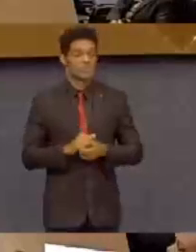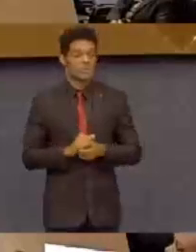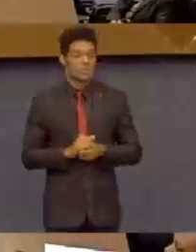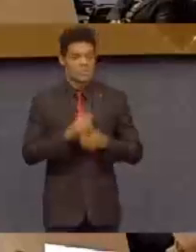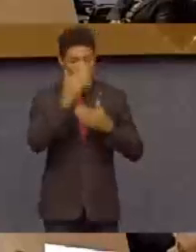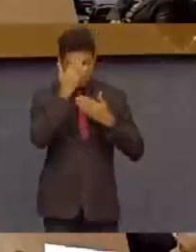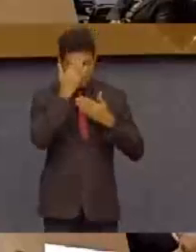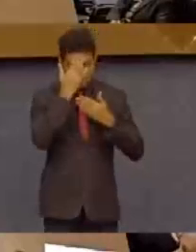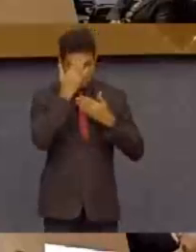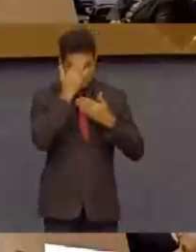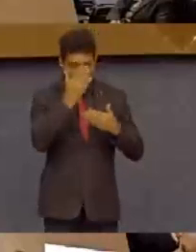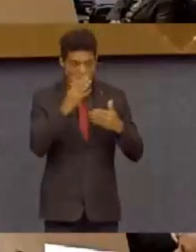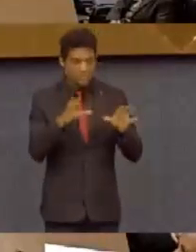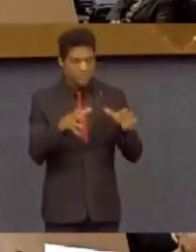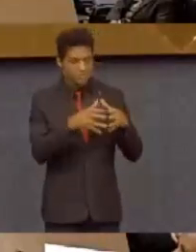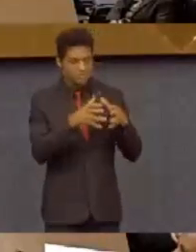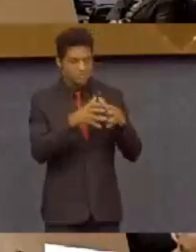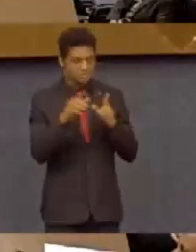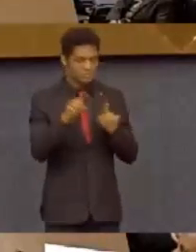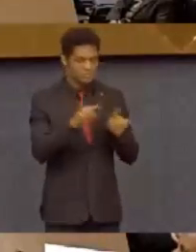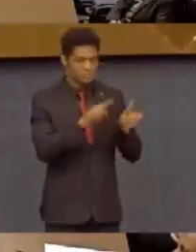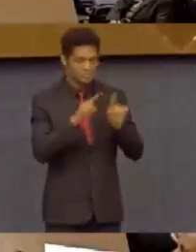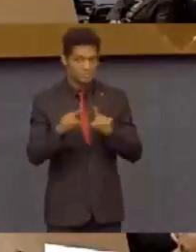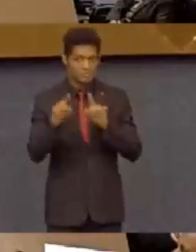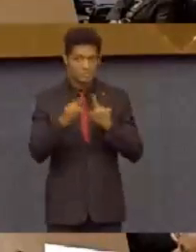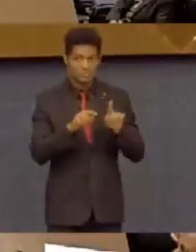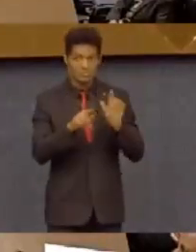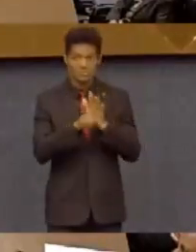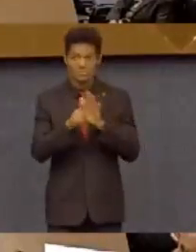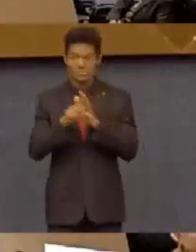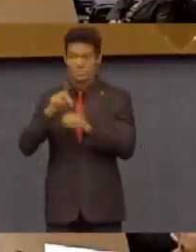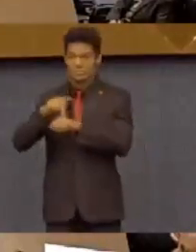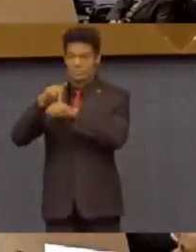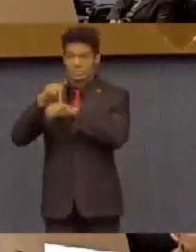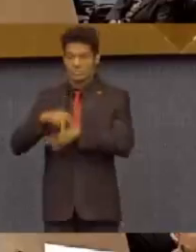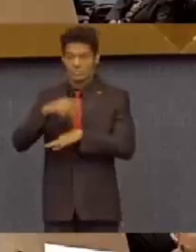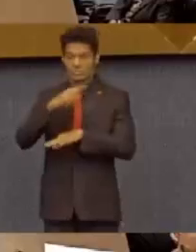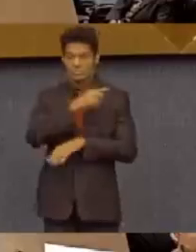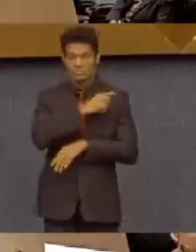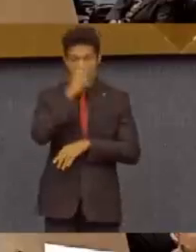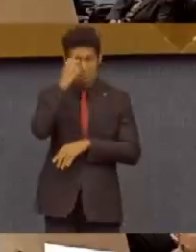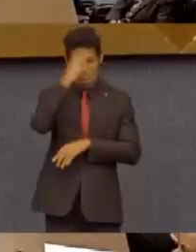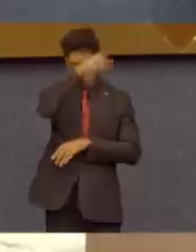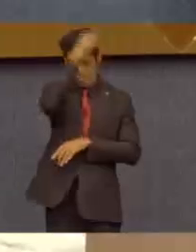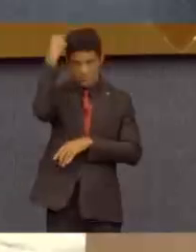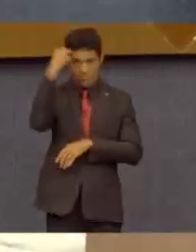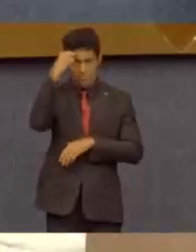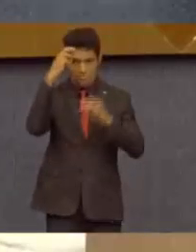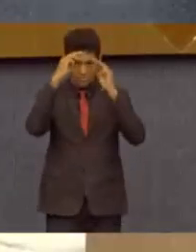Nosso agradecimento ao Coral Santa Dulce e também à irmã Andréia pela apresentação.